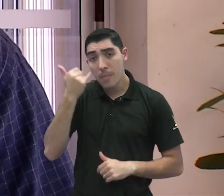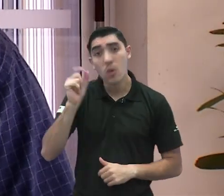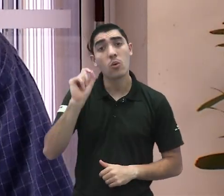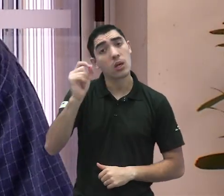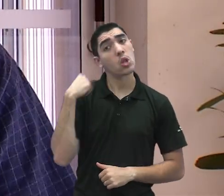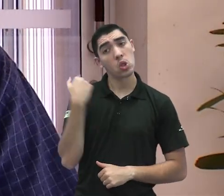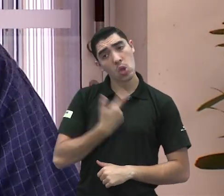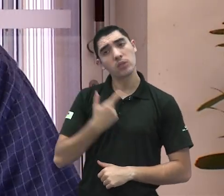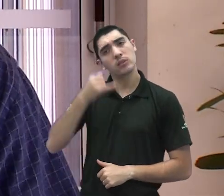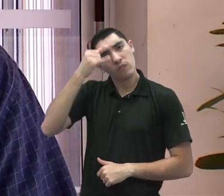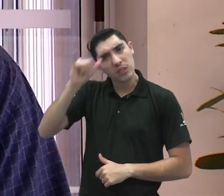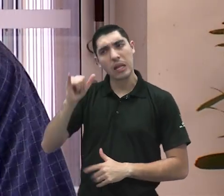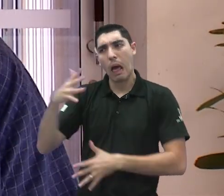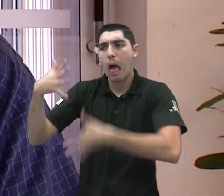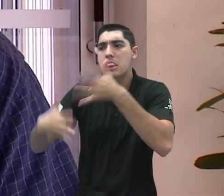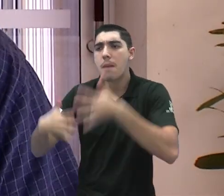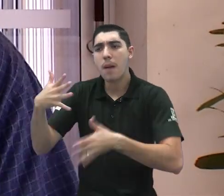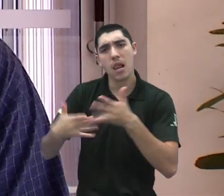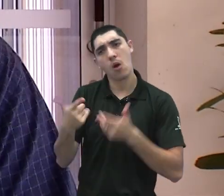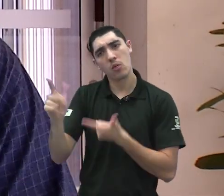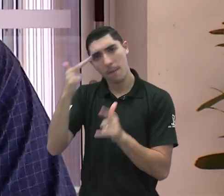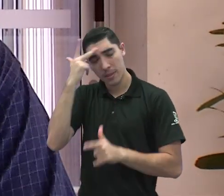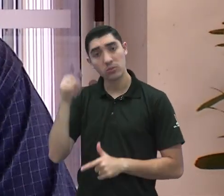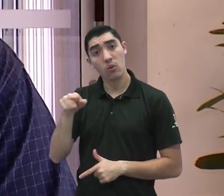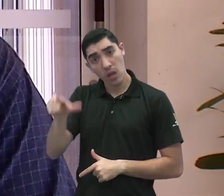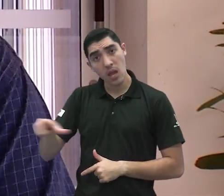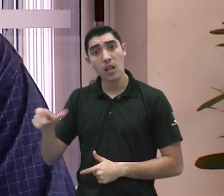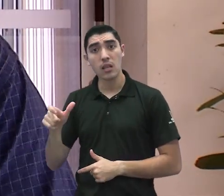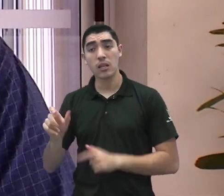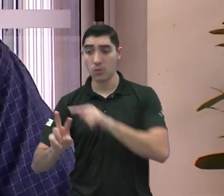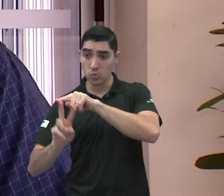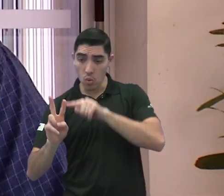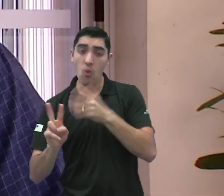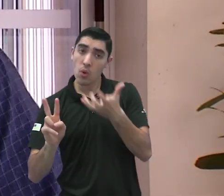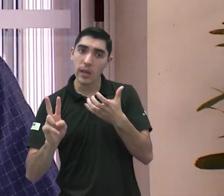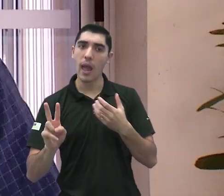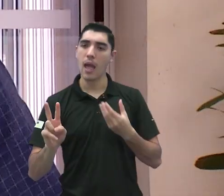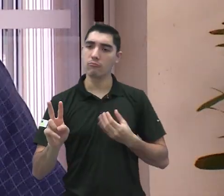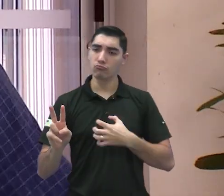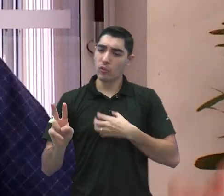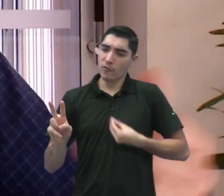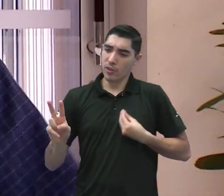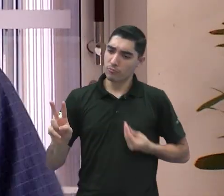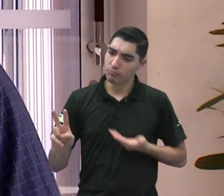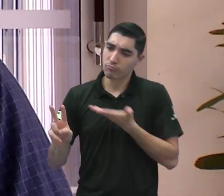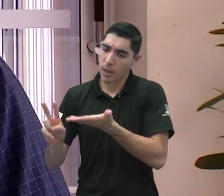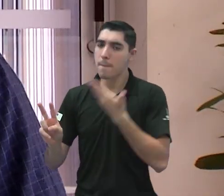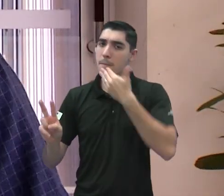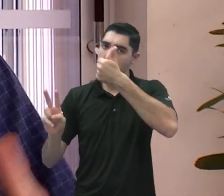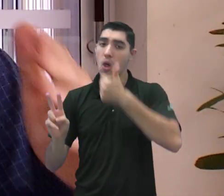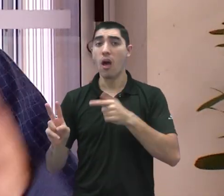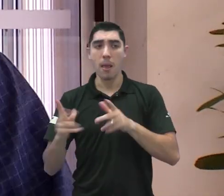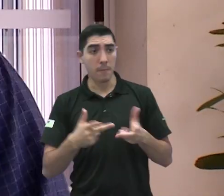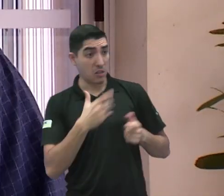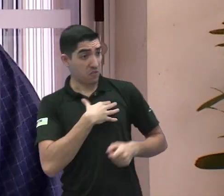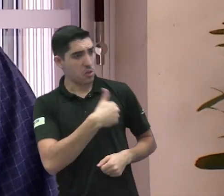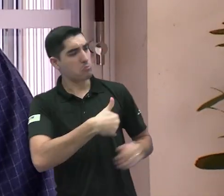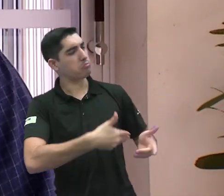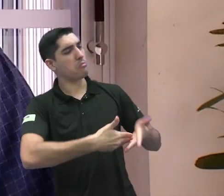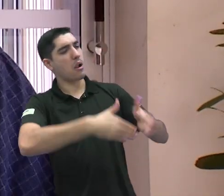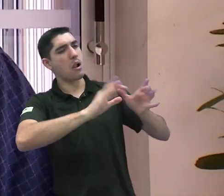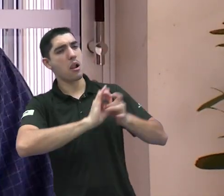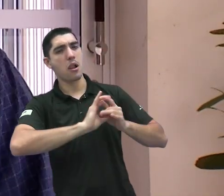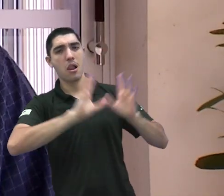estorvo, principalmente para quem criou a gente. Eles estão esperando também uma recompensa, né? E a recompensa é ver o filho bater asa e sair para o mundo,